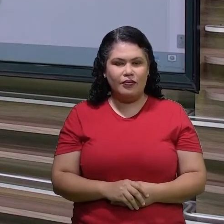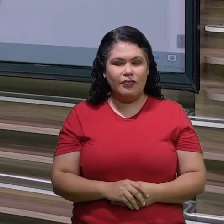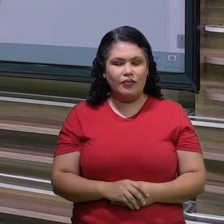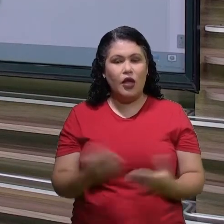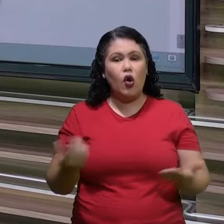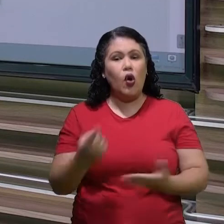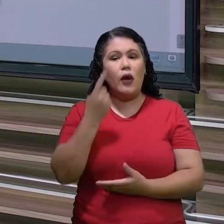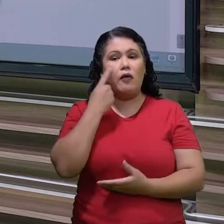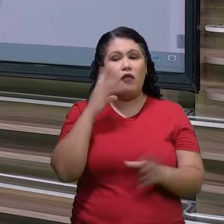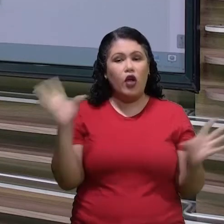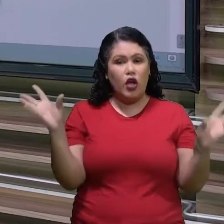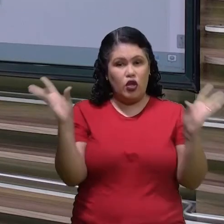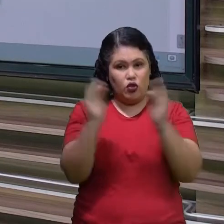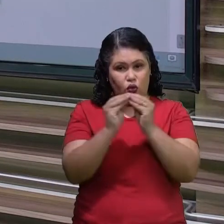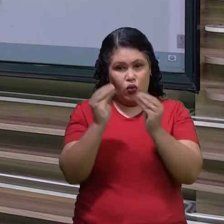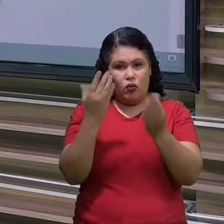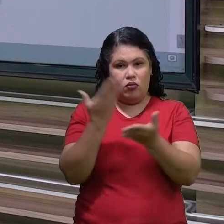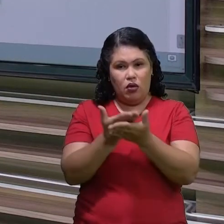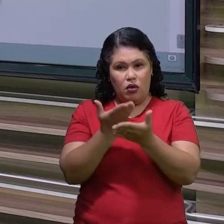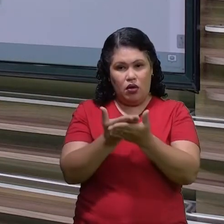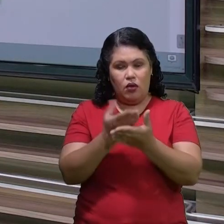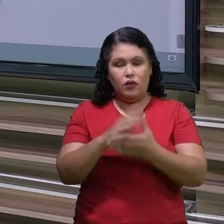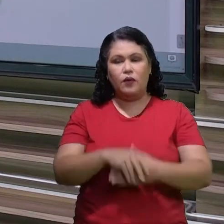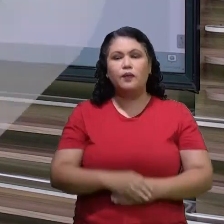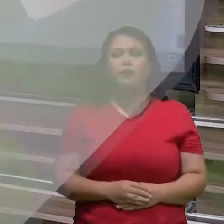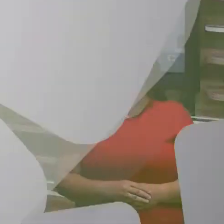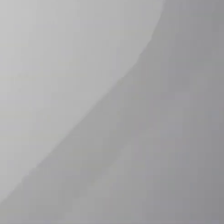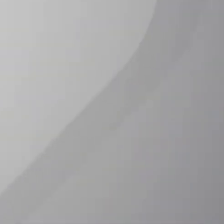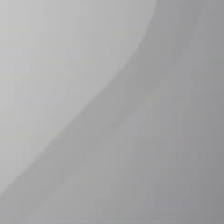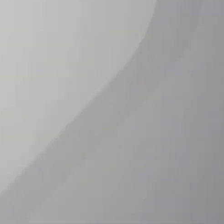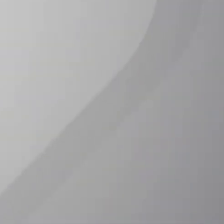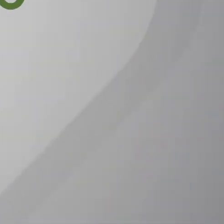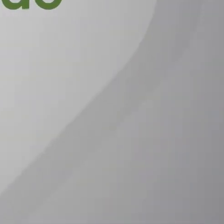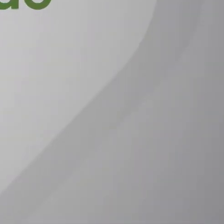Vamos para o nosso resumo? Vamos resumir essa aula?